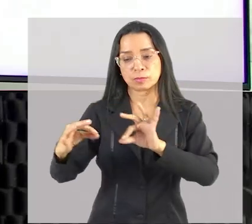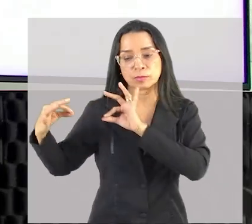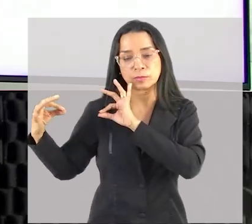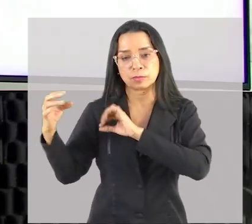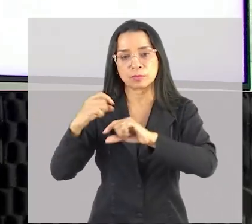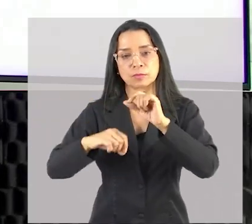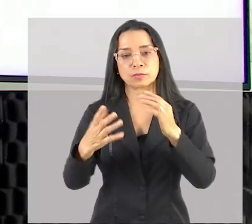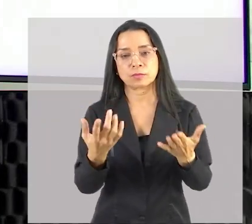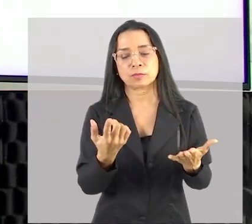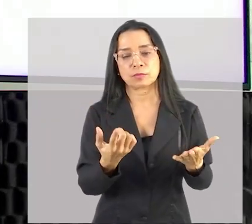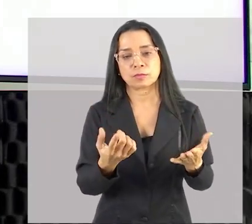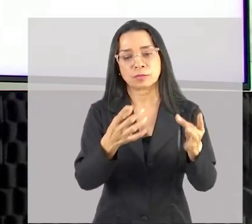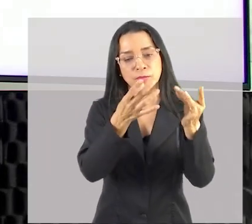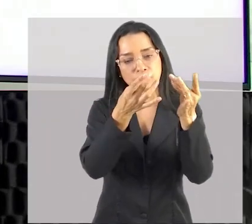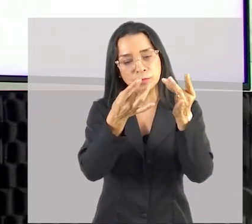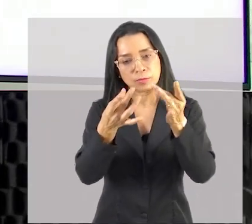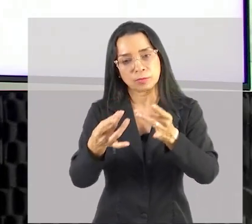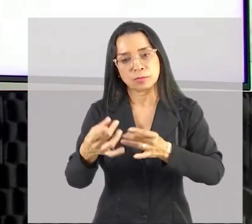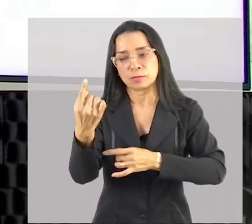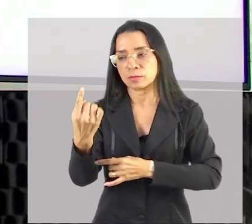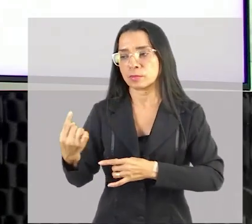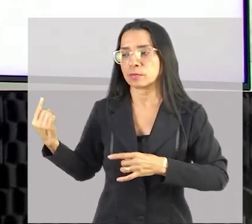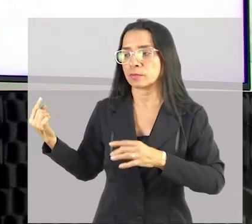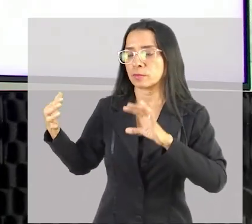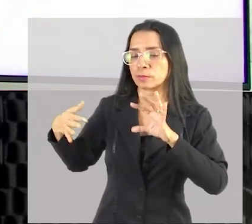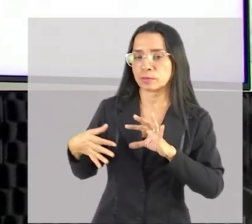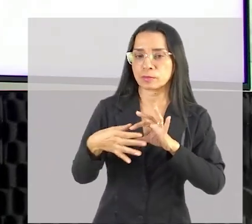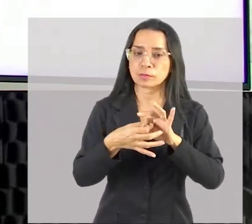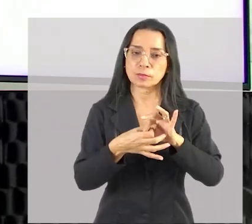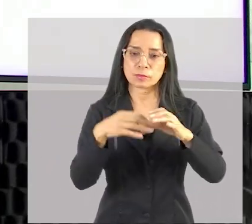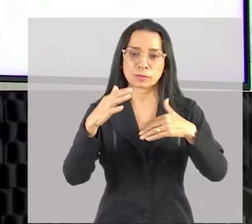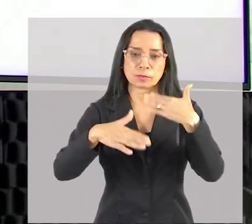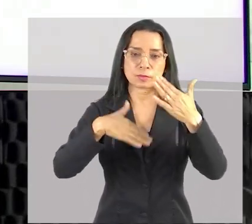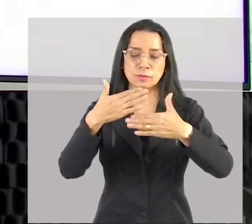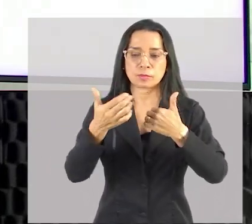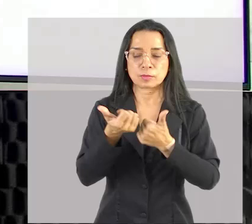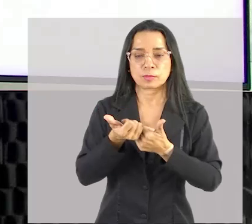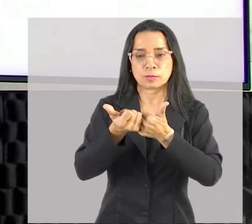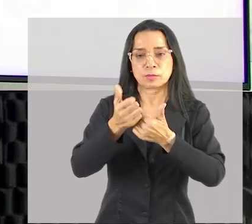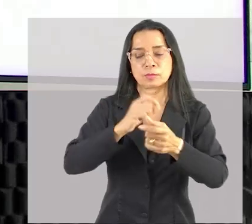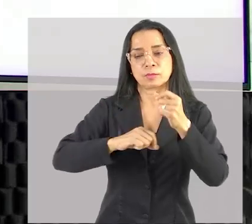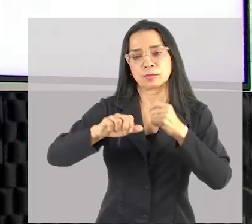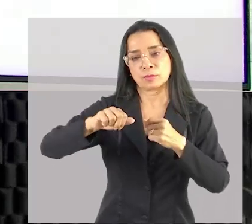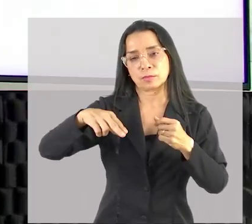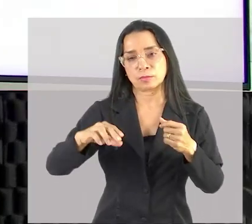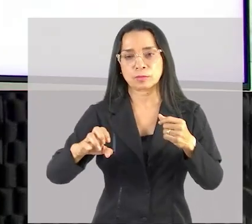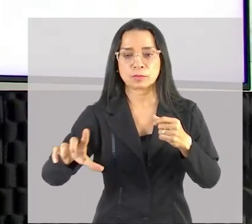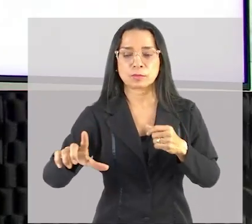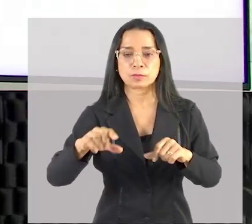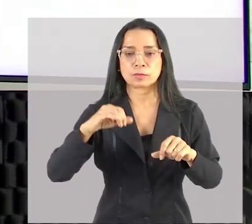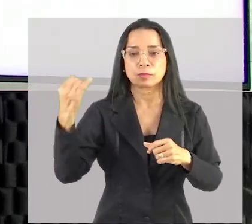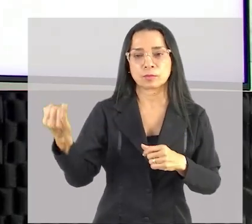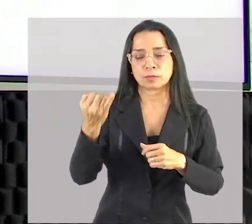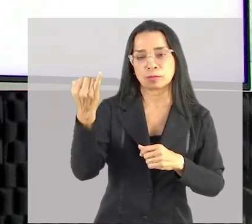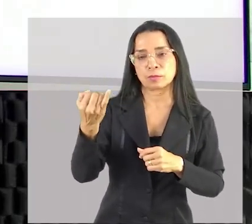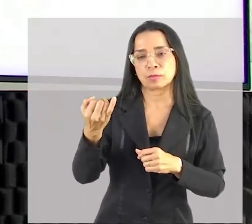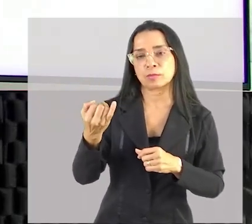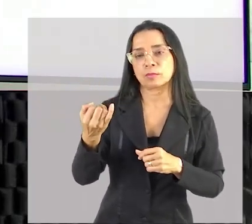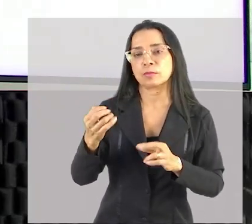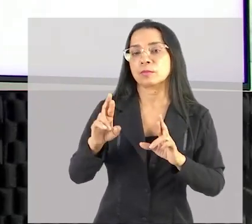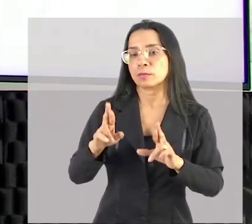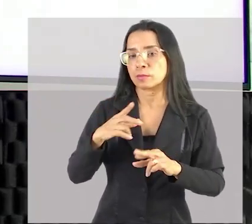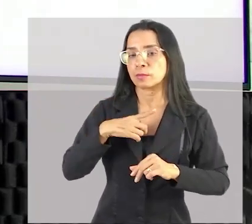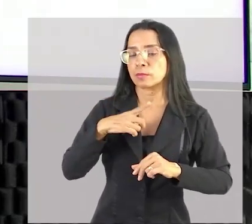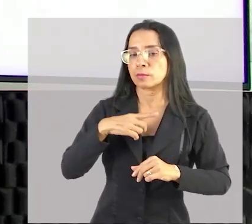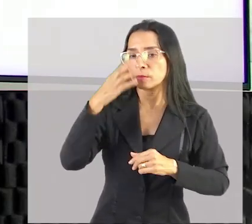E esses detalhes aqui associados ao processo de substituição no anel é muito importante. Eu espero que você tenha